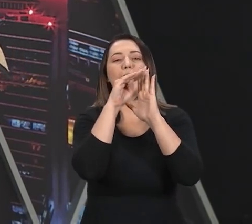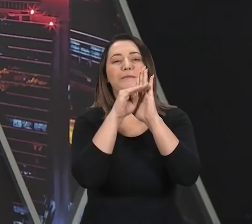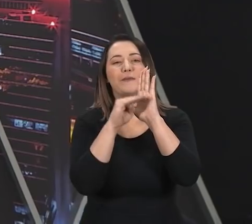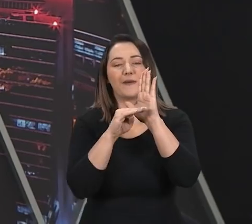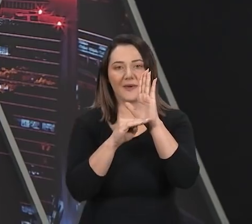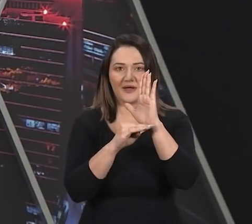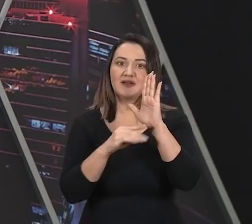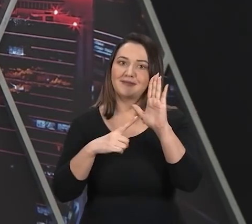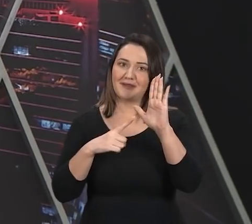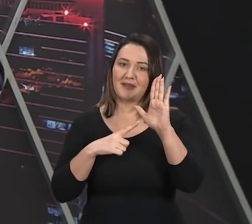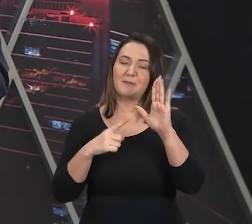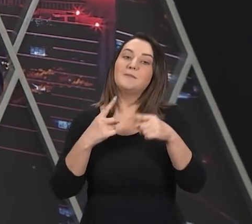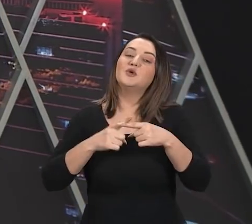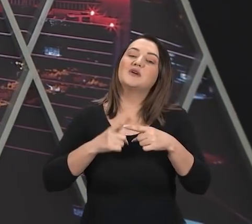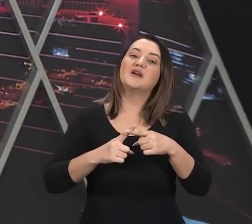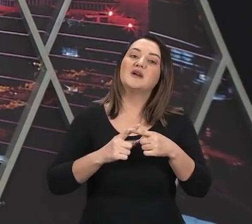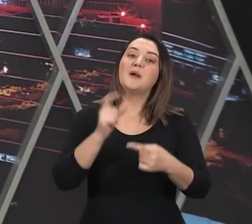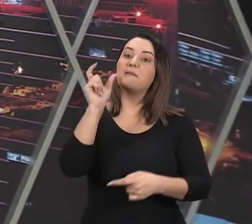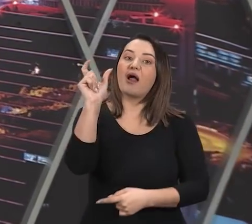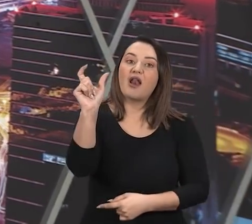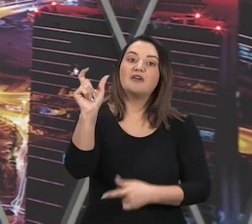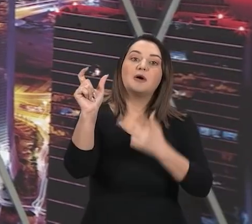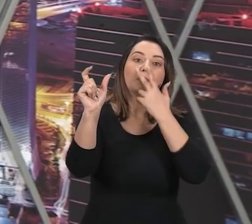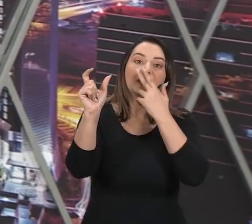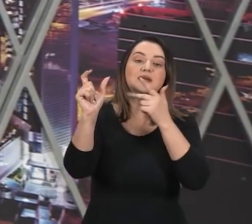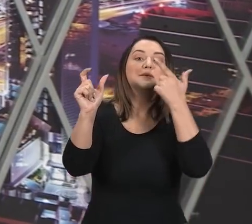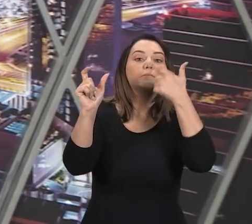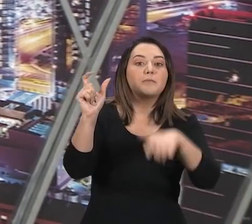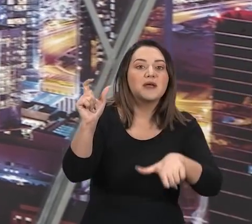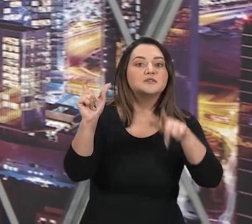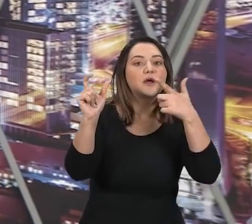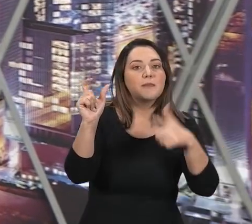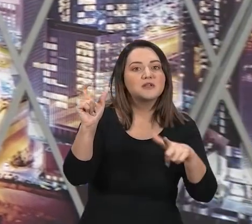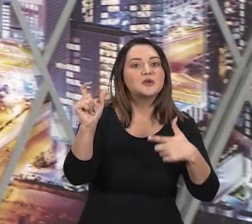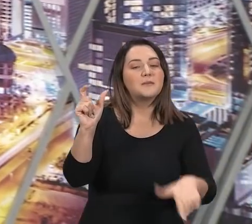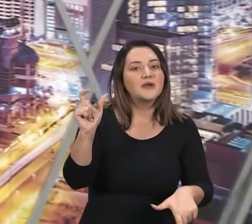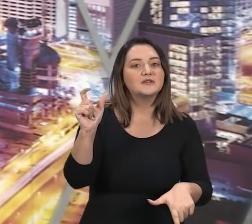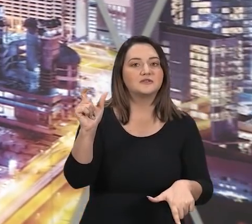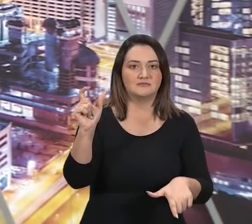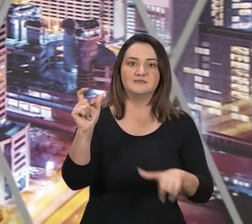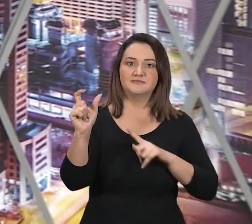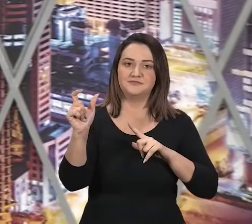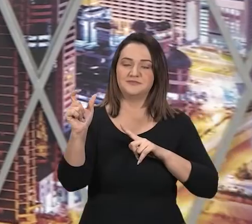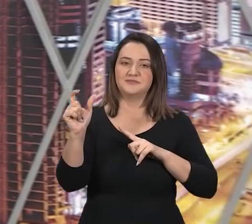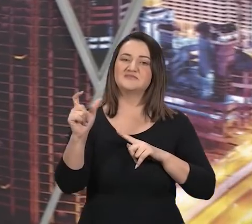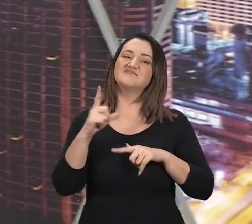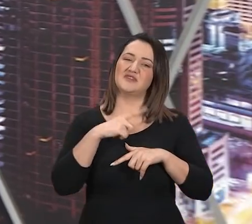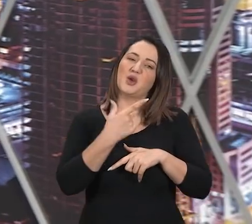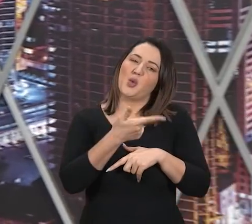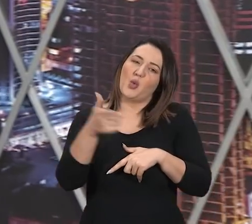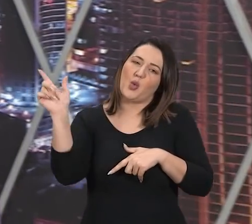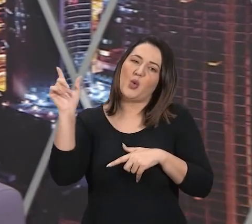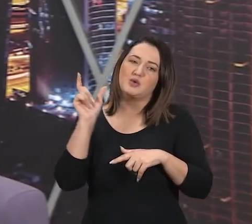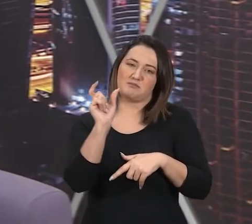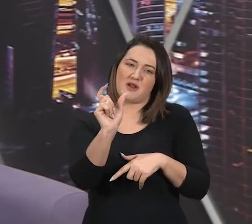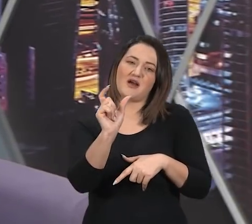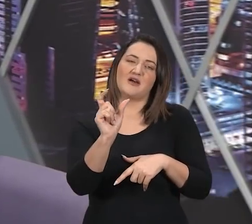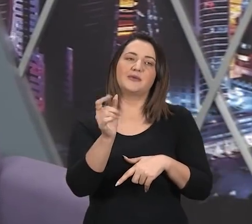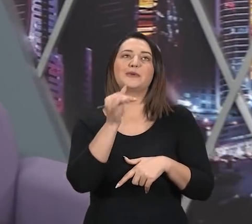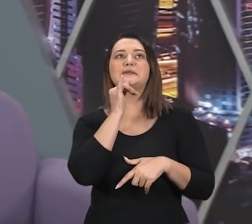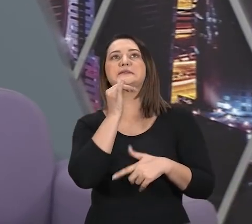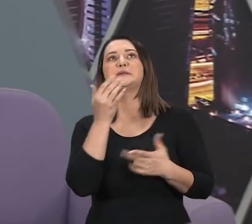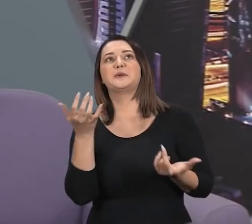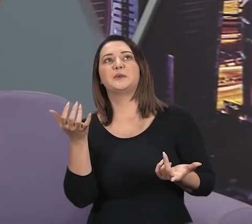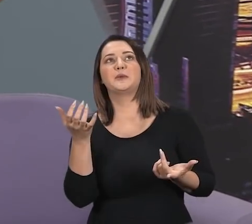Existem outras palavras, mas eu mencionei essas aqui, por quê? Porque essas palavras são as que mais aparecem, as que mais se repetem. Existem